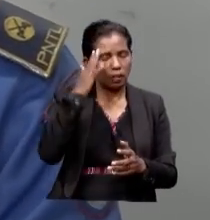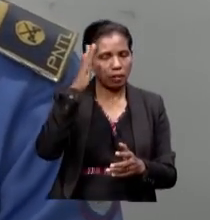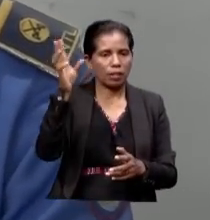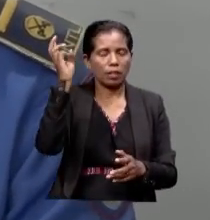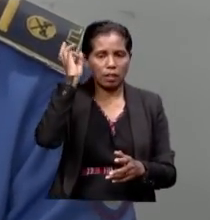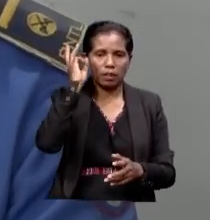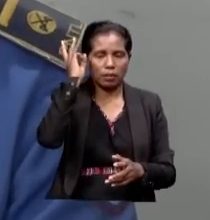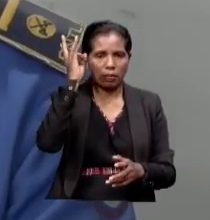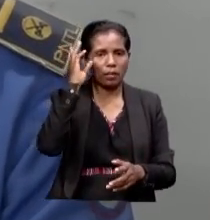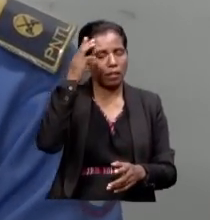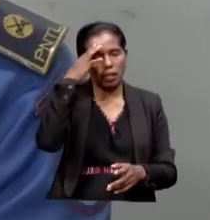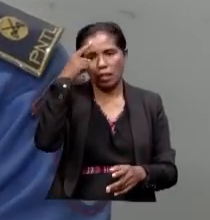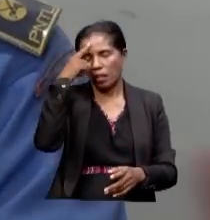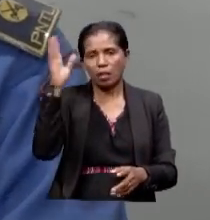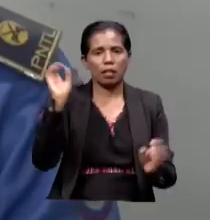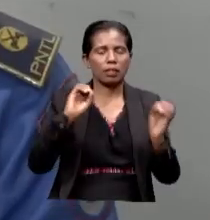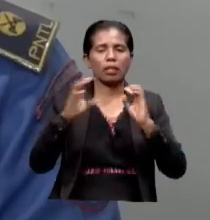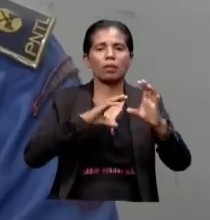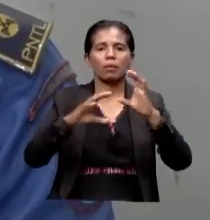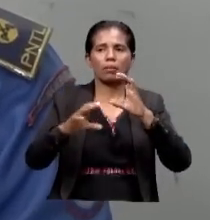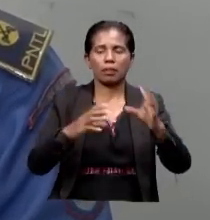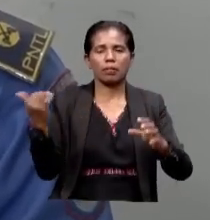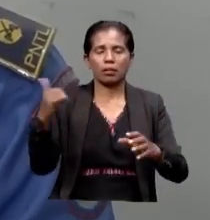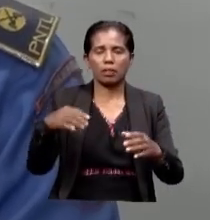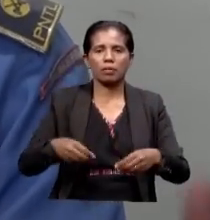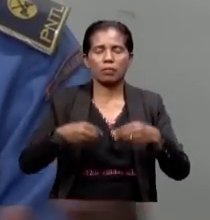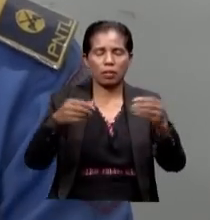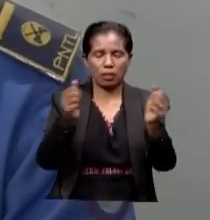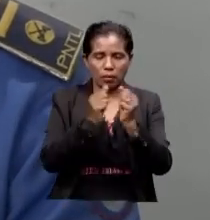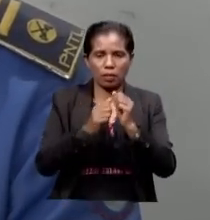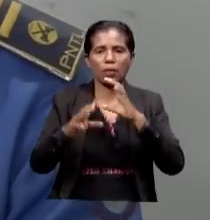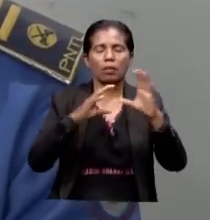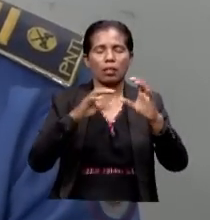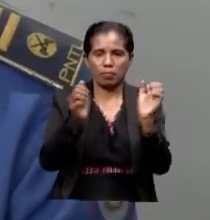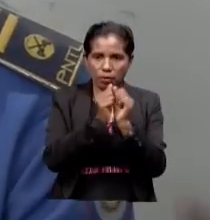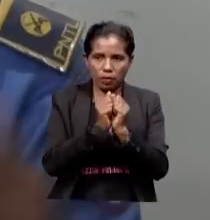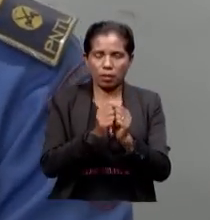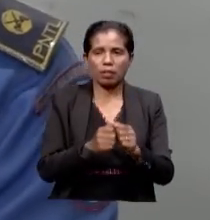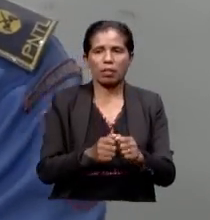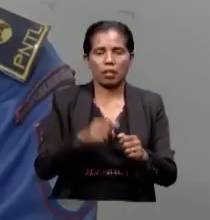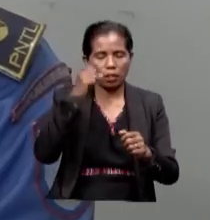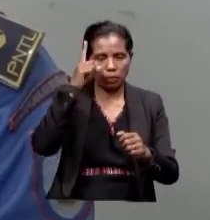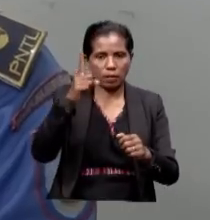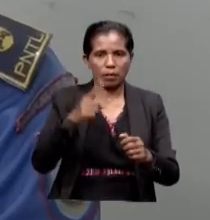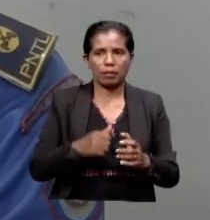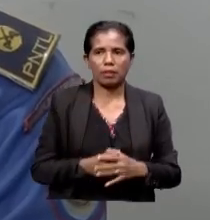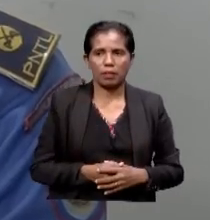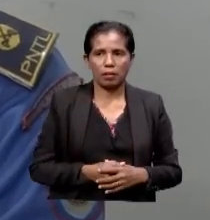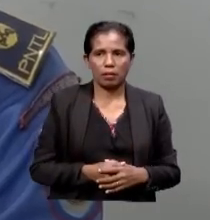saida makanya kuliah basira kuliah komunikasi saida maka sira po ba malu sira kuliah ba malu de repente acontece